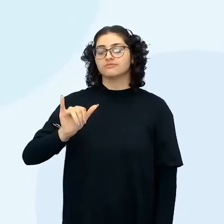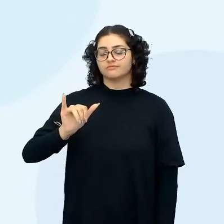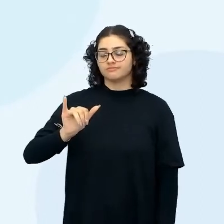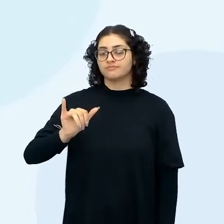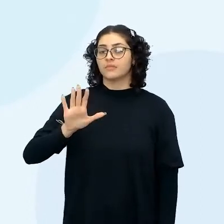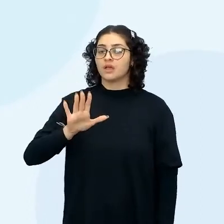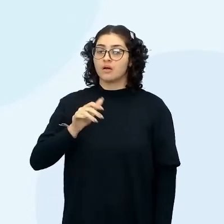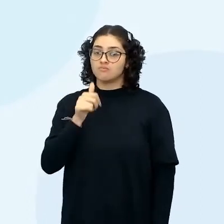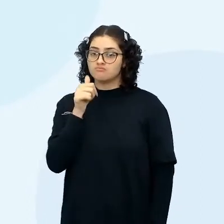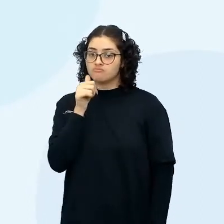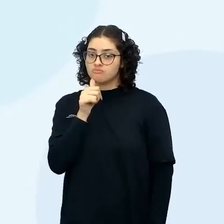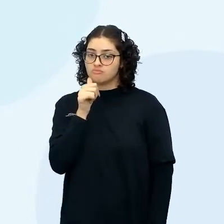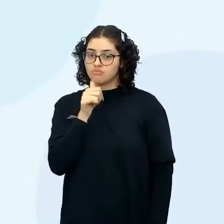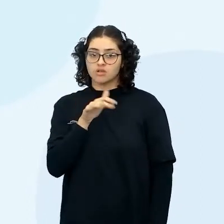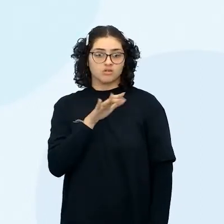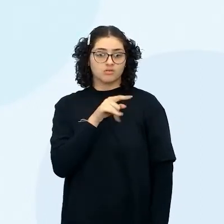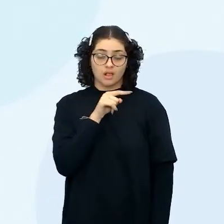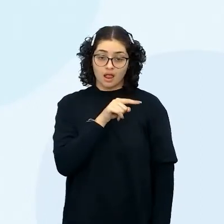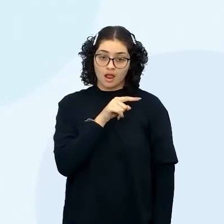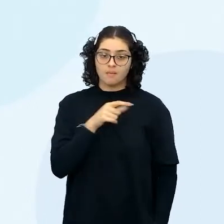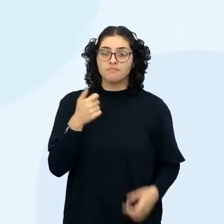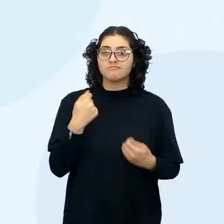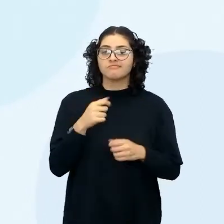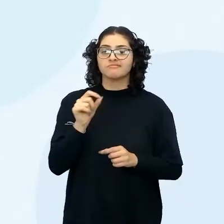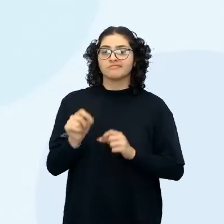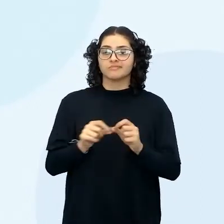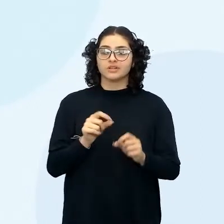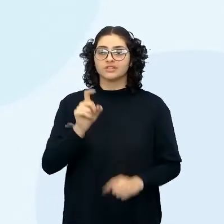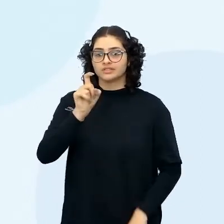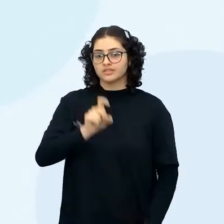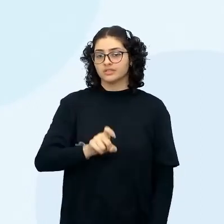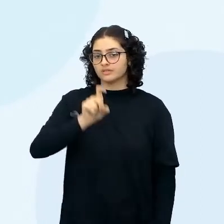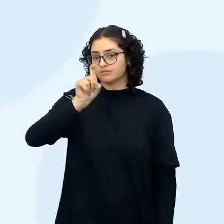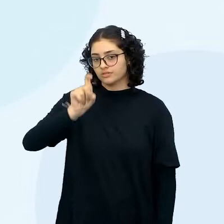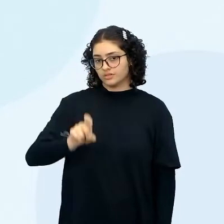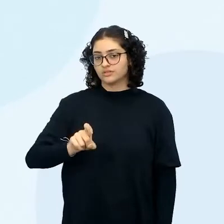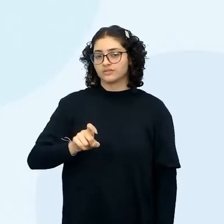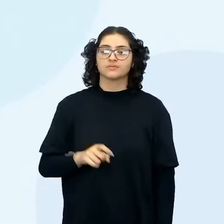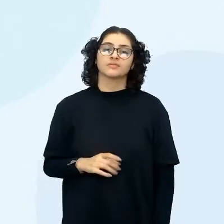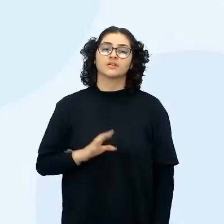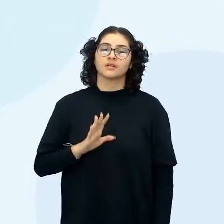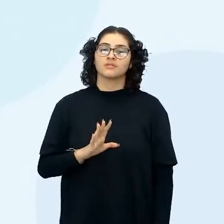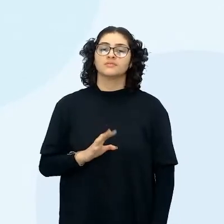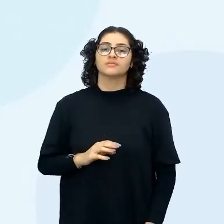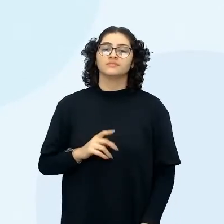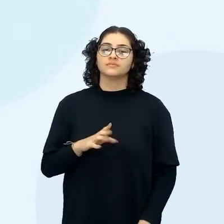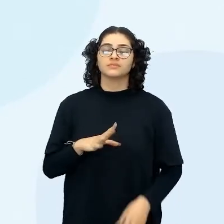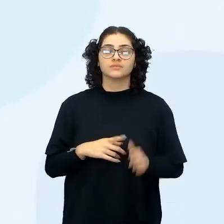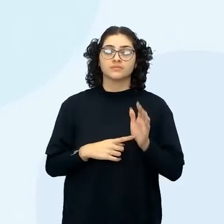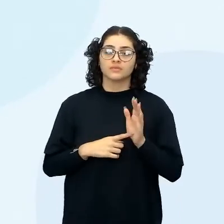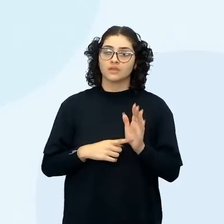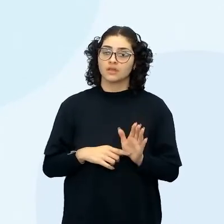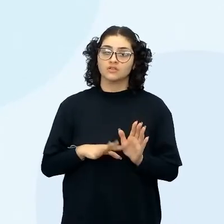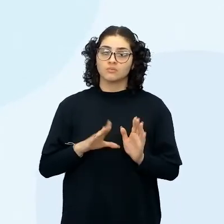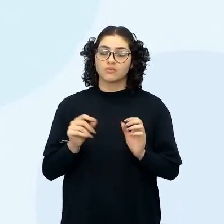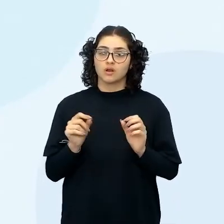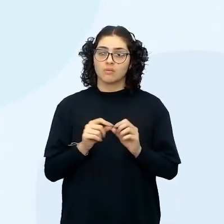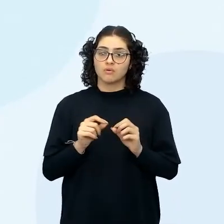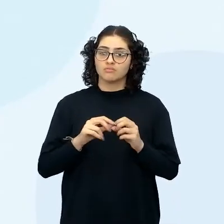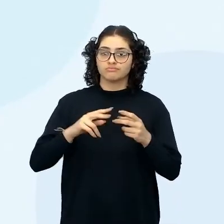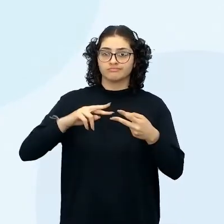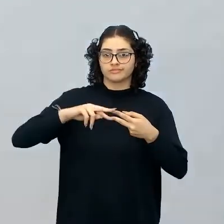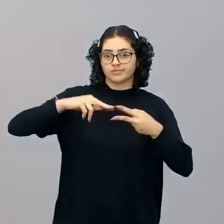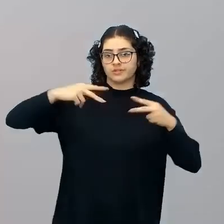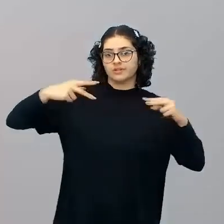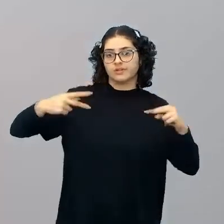ser mulher, eu preciso de 2X. Nesse caso, eu estou falando de aspectos genéticos, tá, gente?